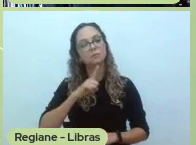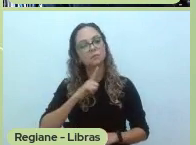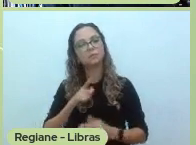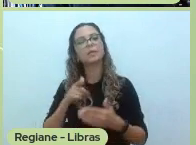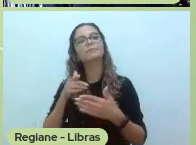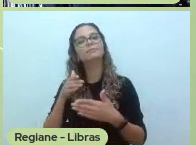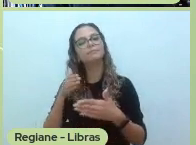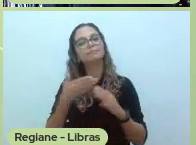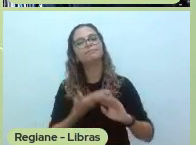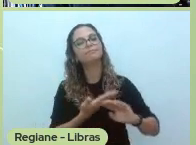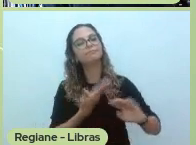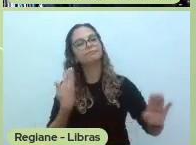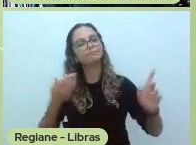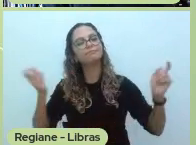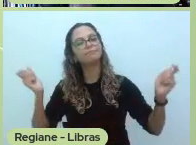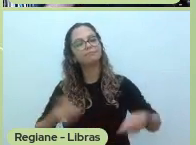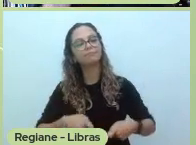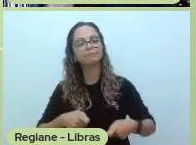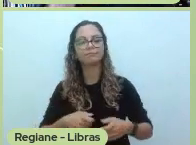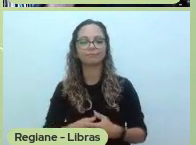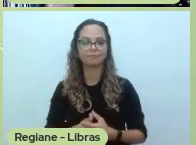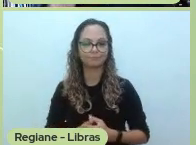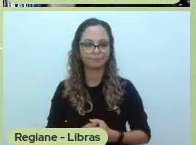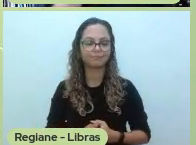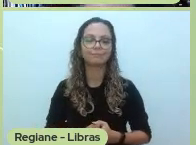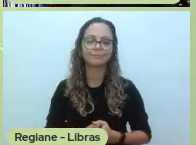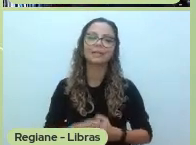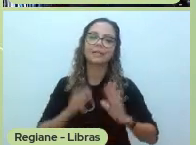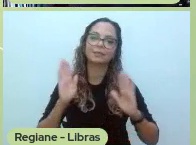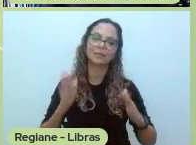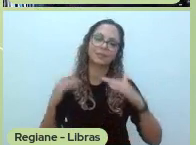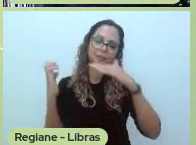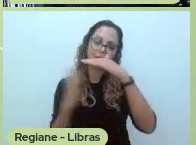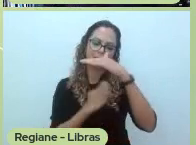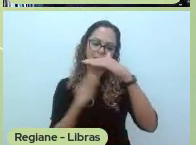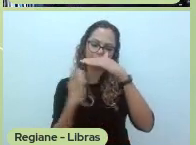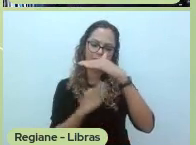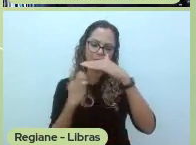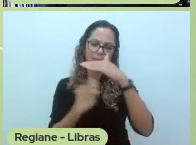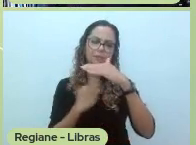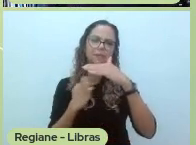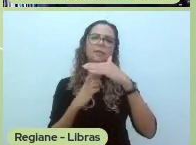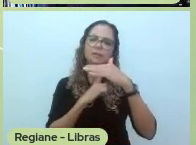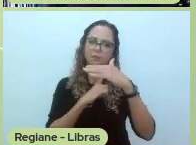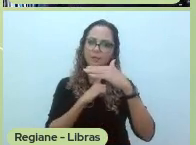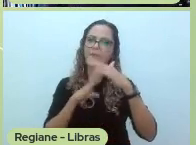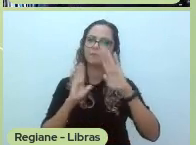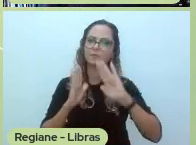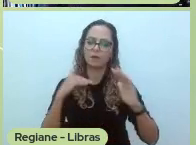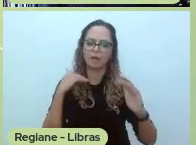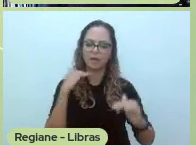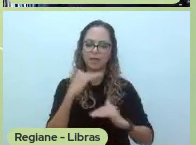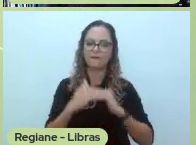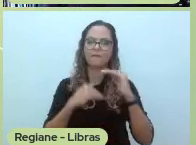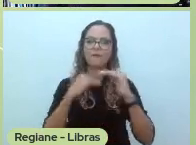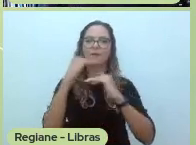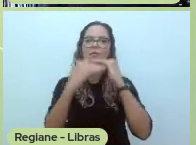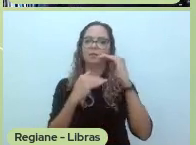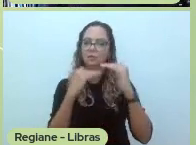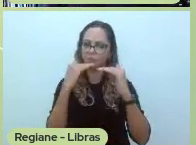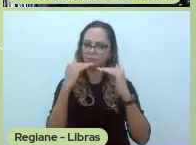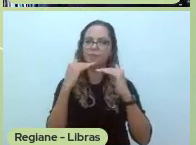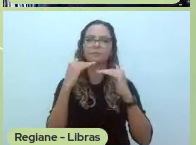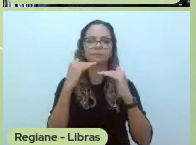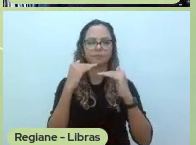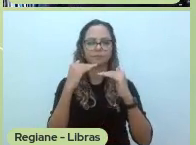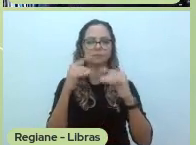importante. Então, dentro do nosso acordo coletivo, houve toda uma evolução para esse olhar, né? Da licença, por exemplo,